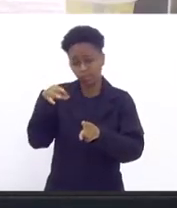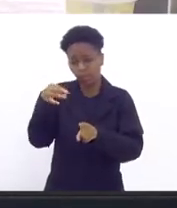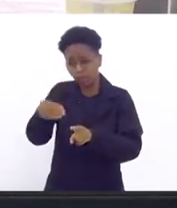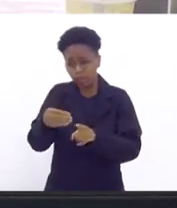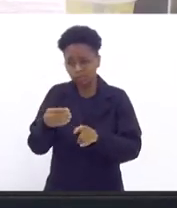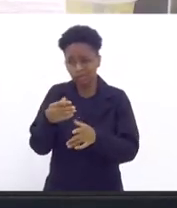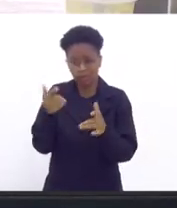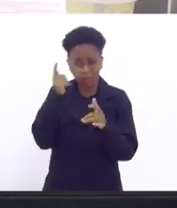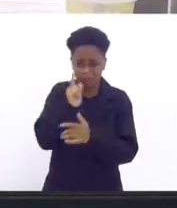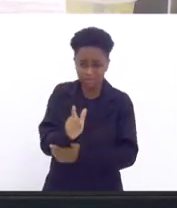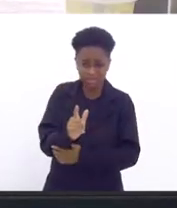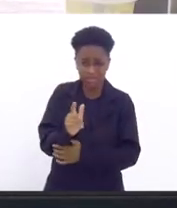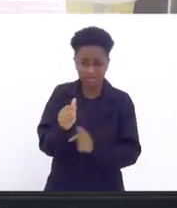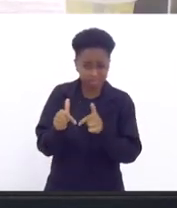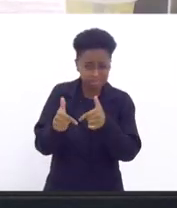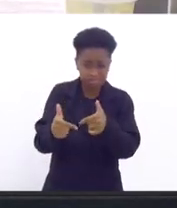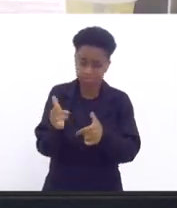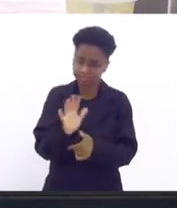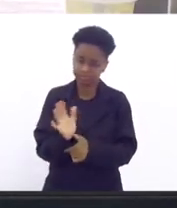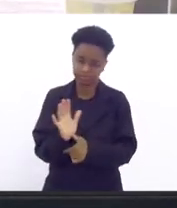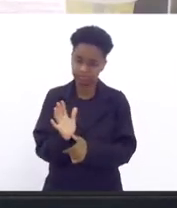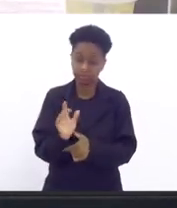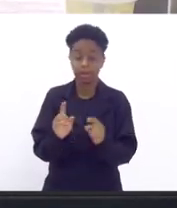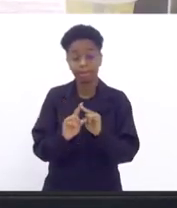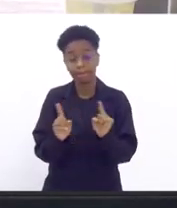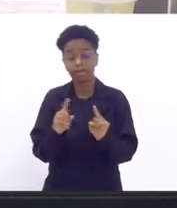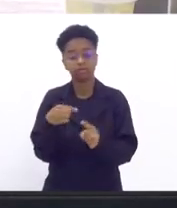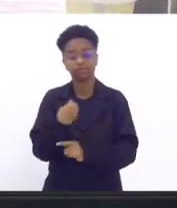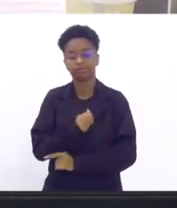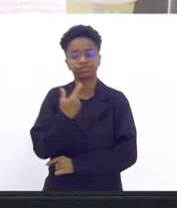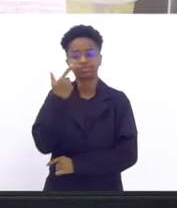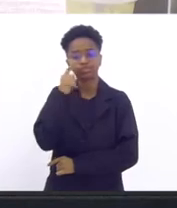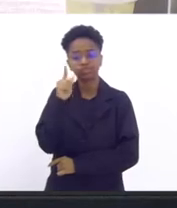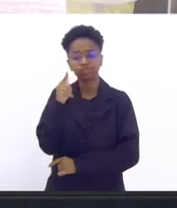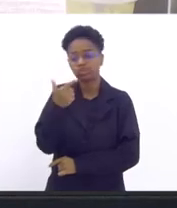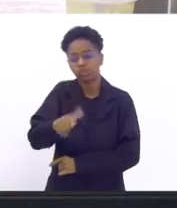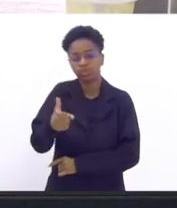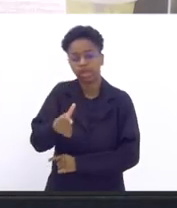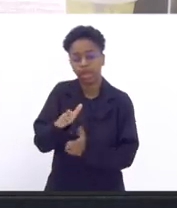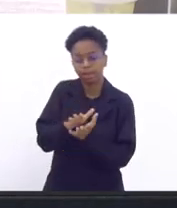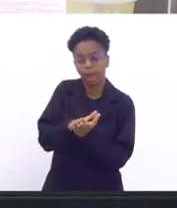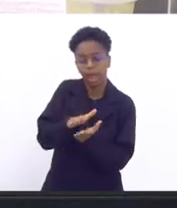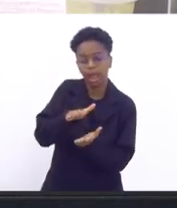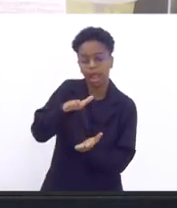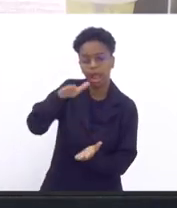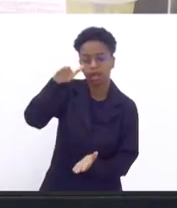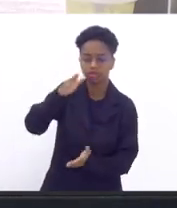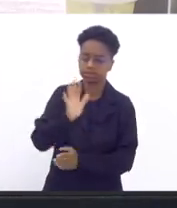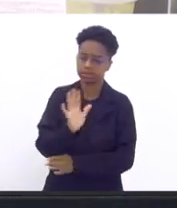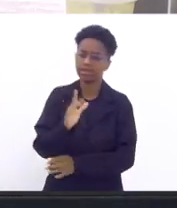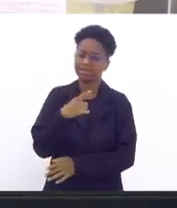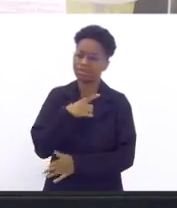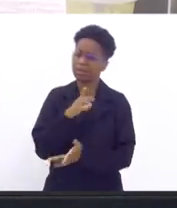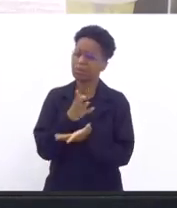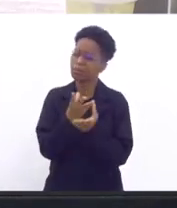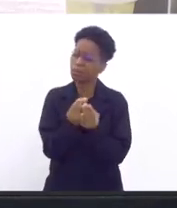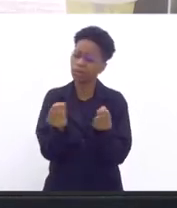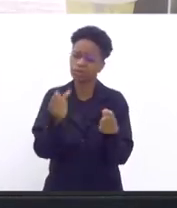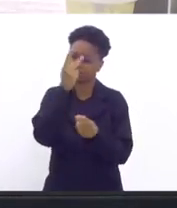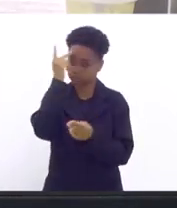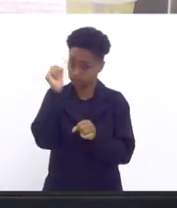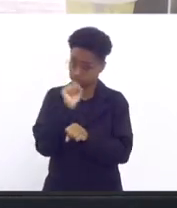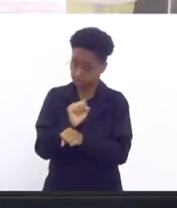a iniciativa de fazer frente parlamentares Mas a gente não tem esse volume todo à toa então tem um monte de gente esperando e aí